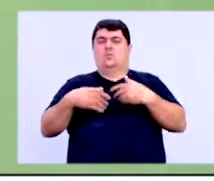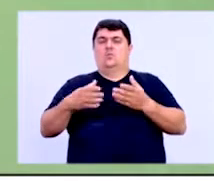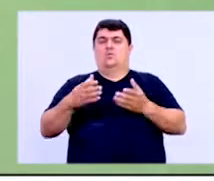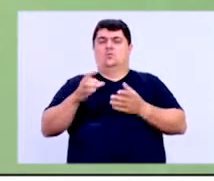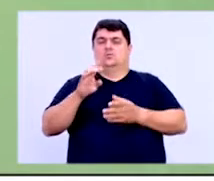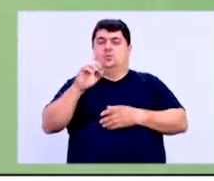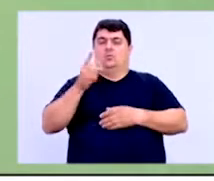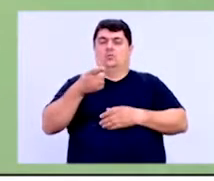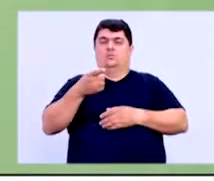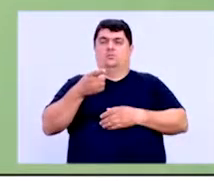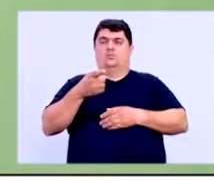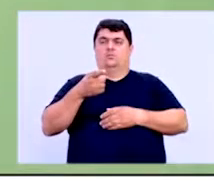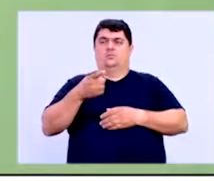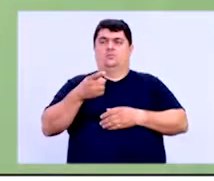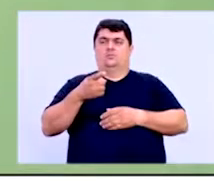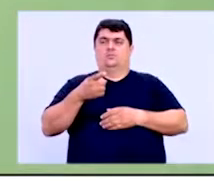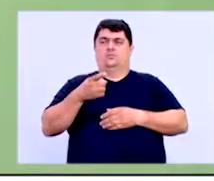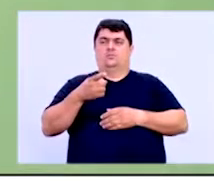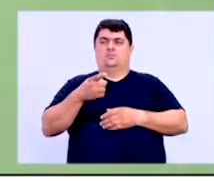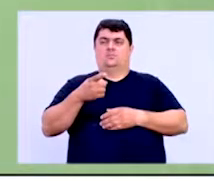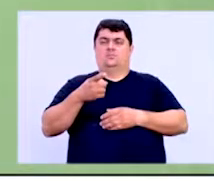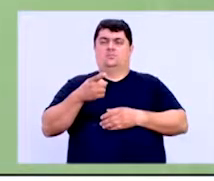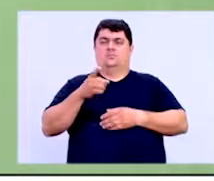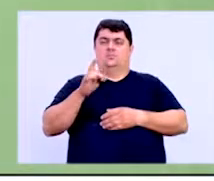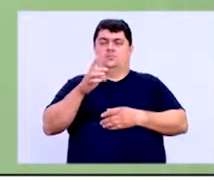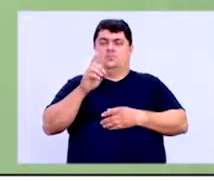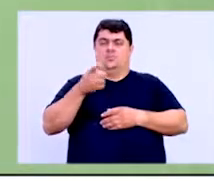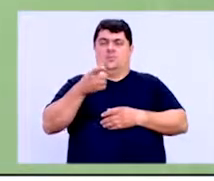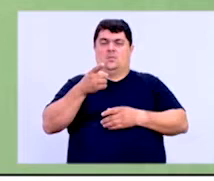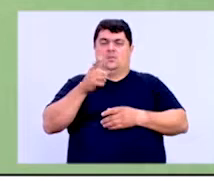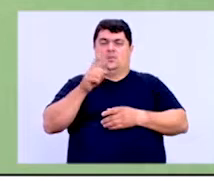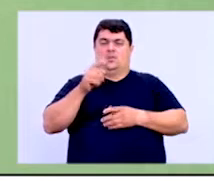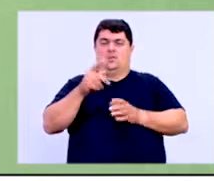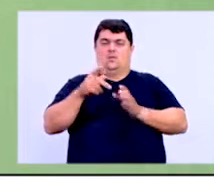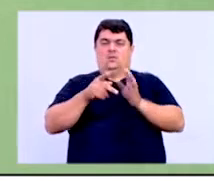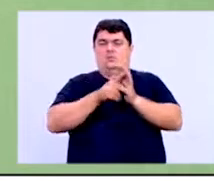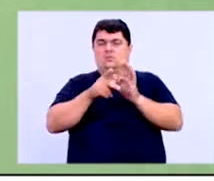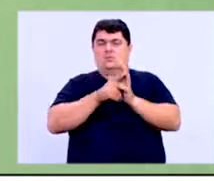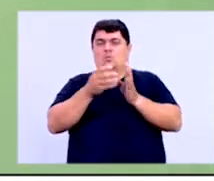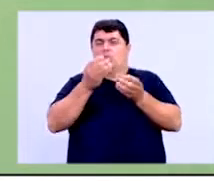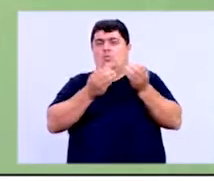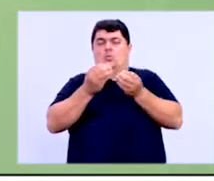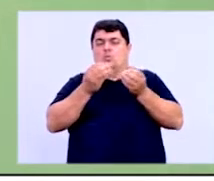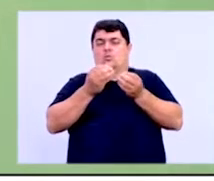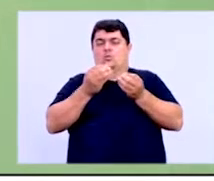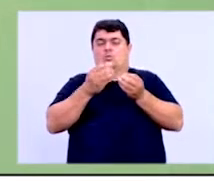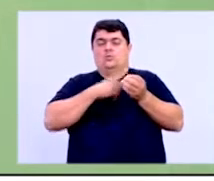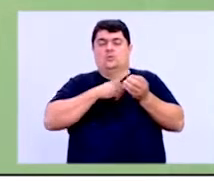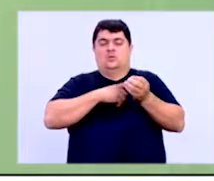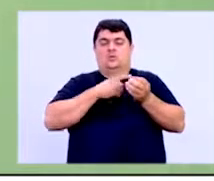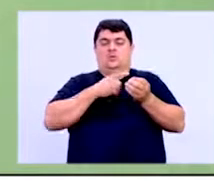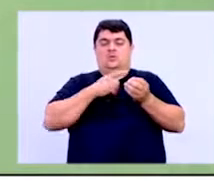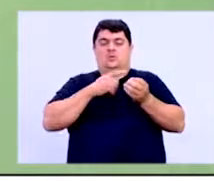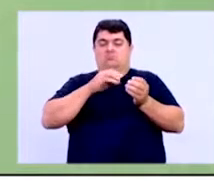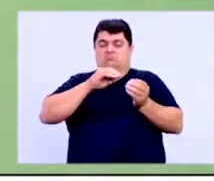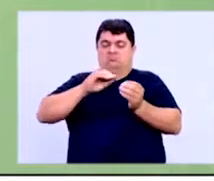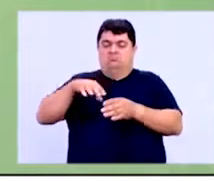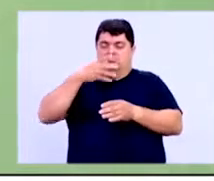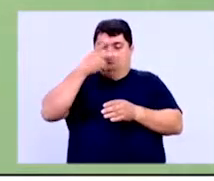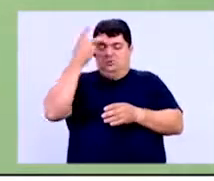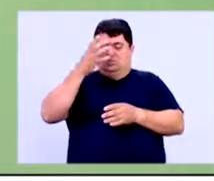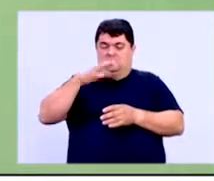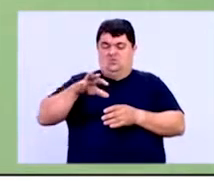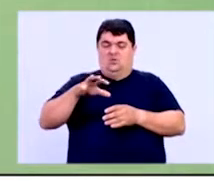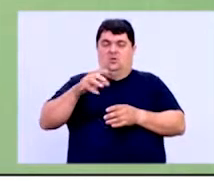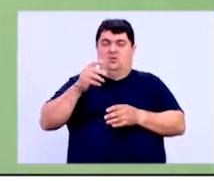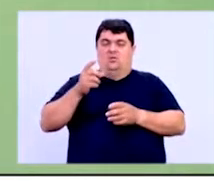só 1.000. Então a margem de segurança é o que sobrou aqui. O que